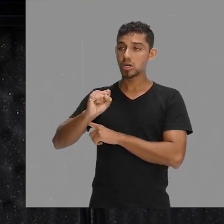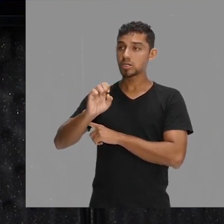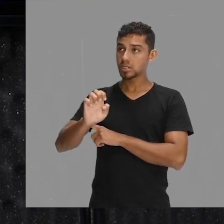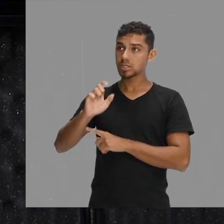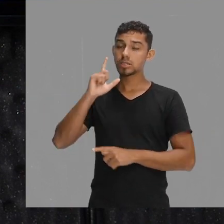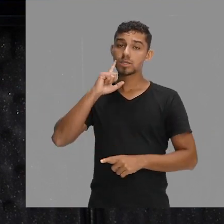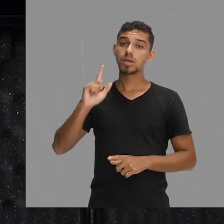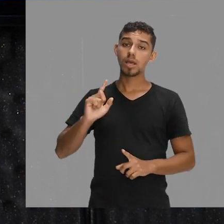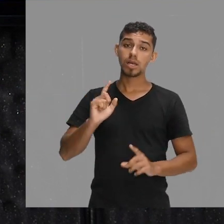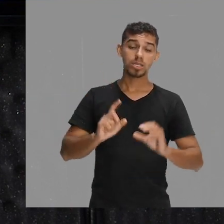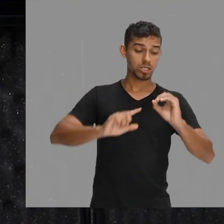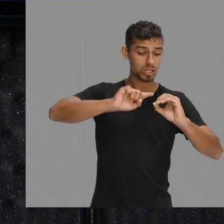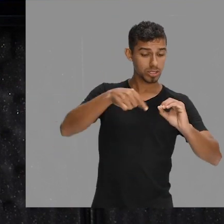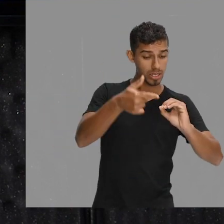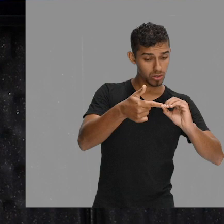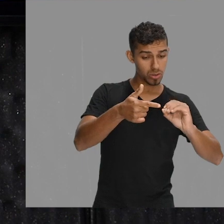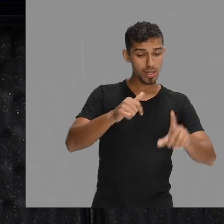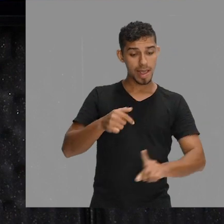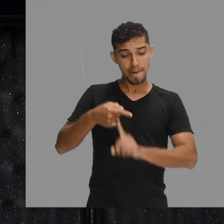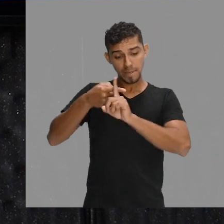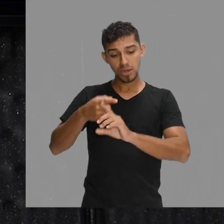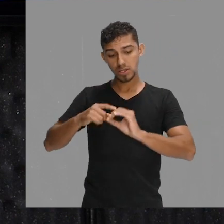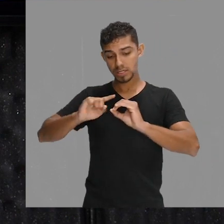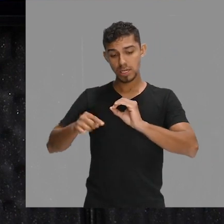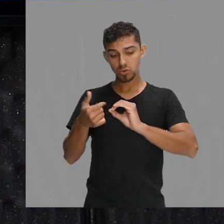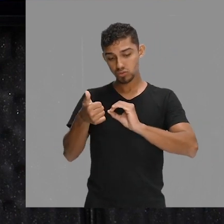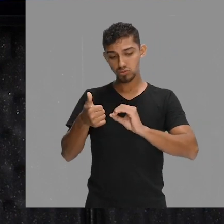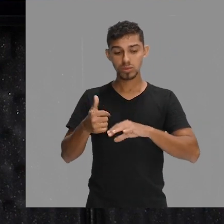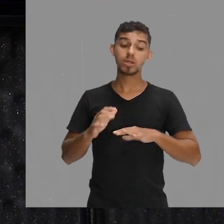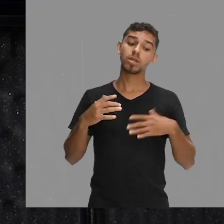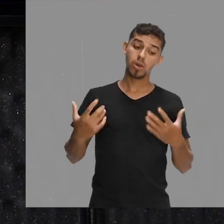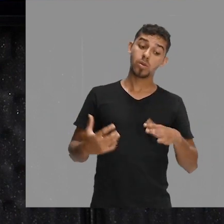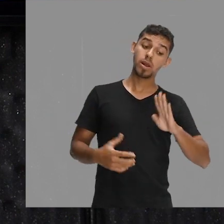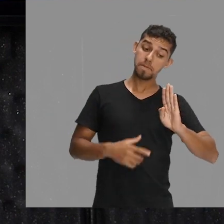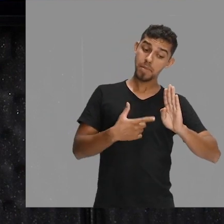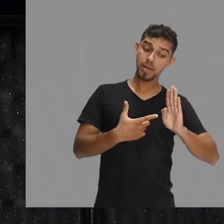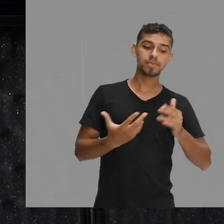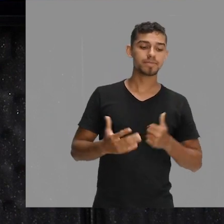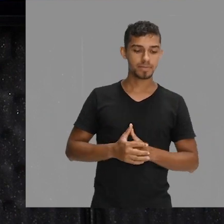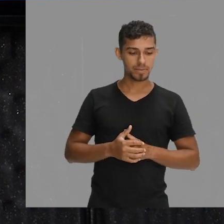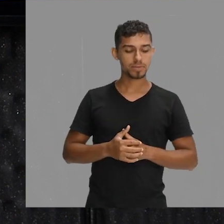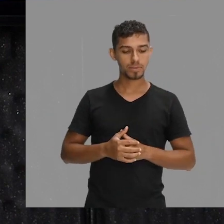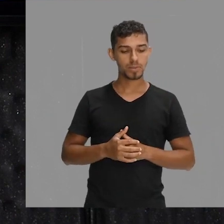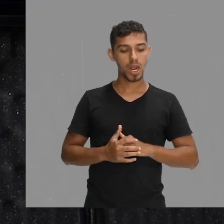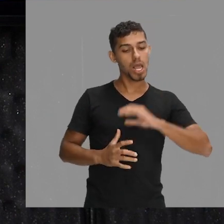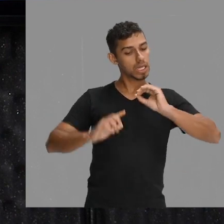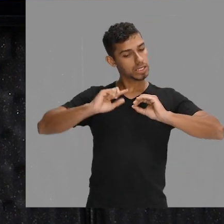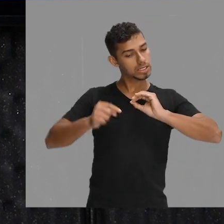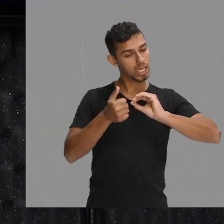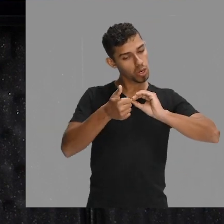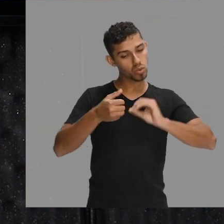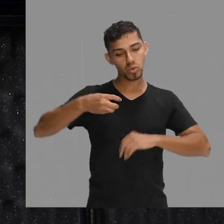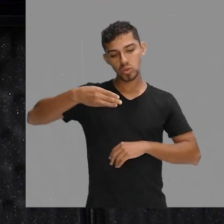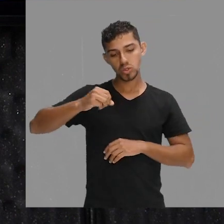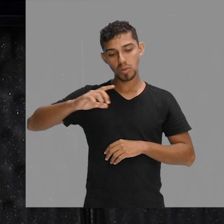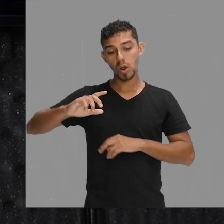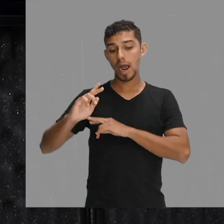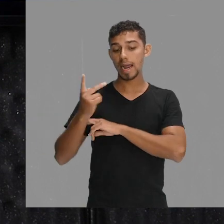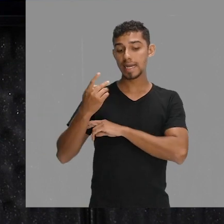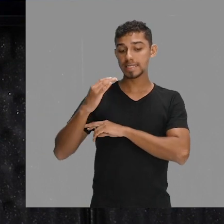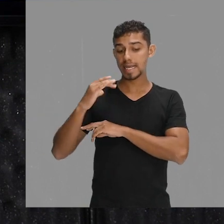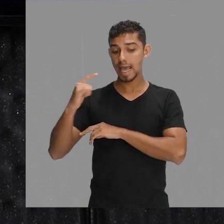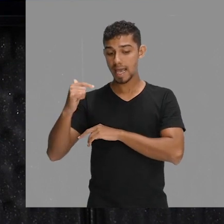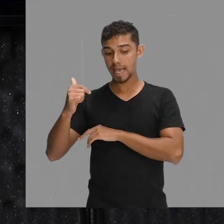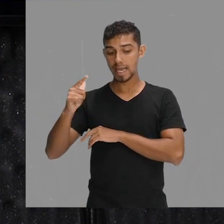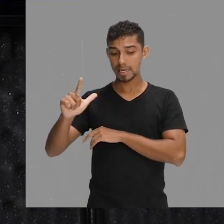Então, 0,2 maior do que 0,1. Por enquanto, letra B. Adição de 0,1 mol de HCl.